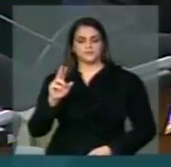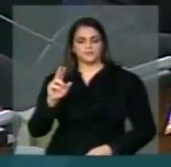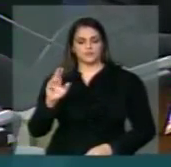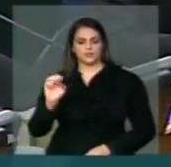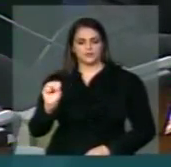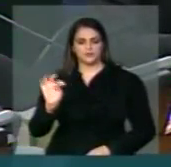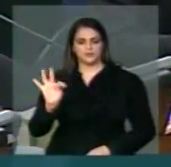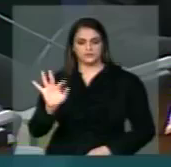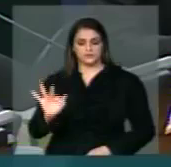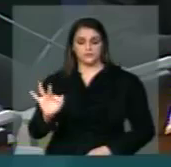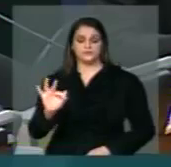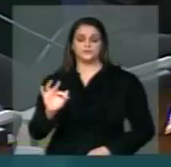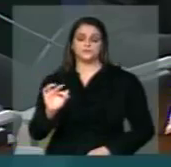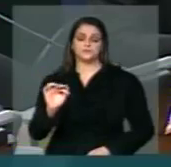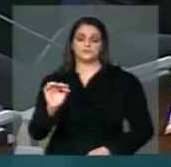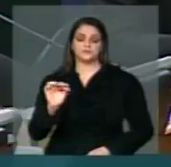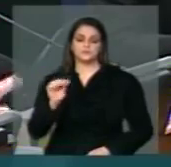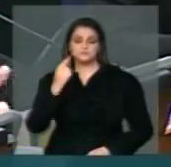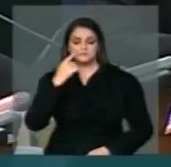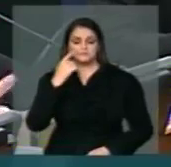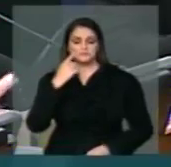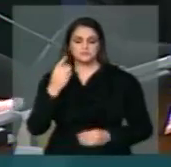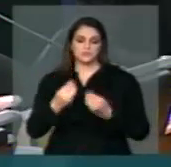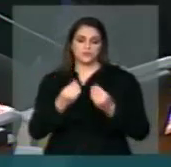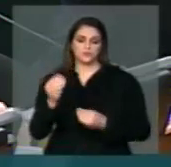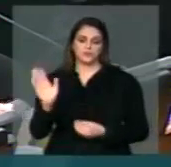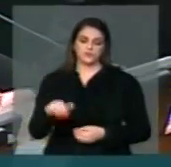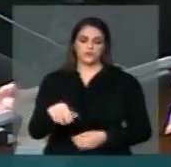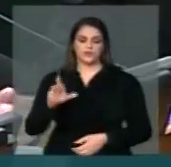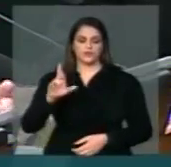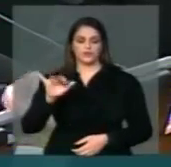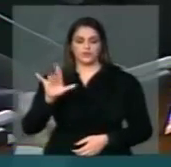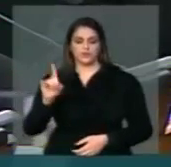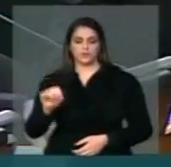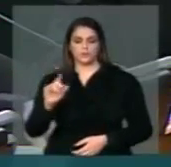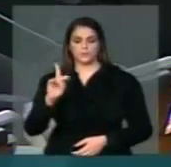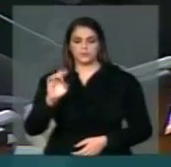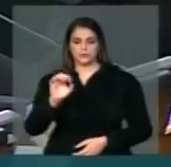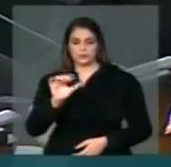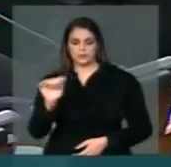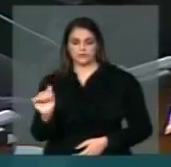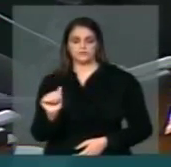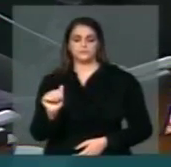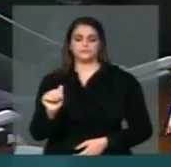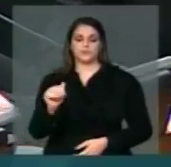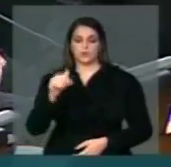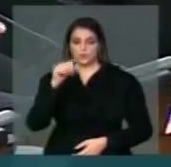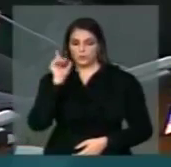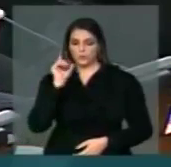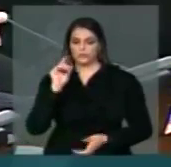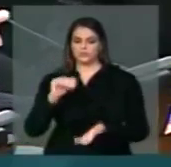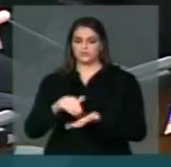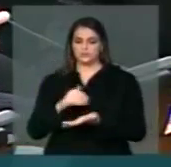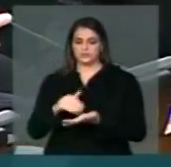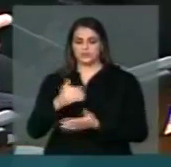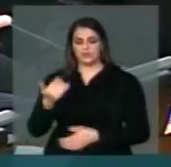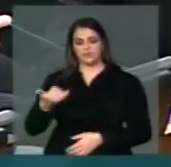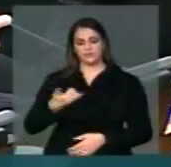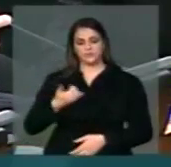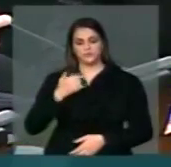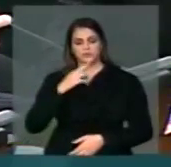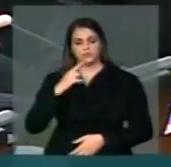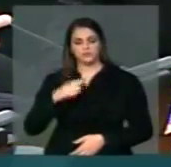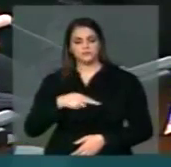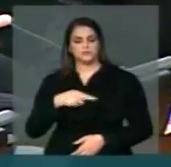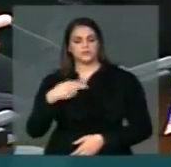de ouvir o senhor Ricardo Pessoa, e ontem, por parte do secretário Manuel, a resposta da sua